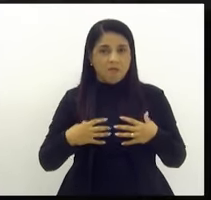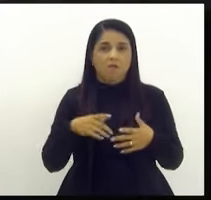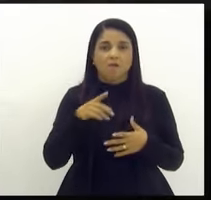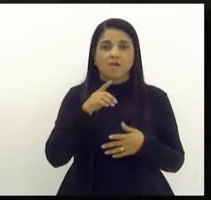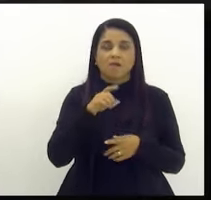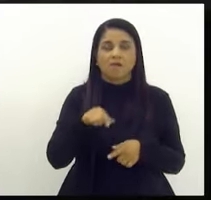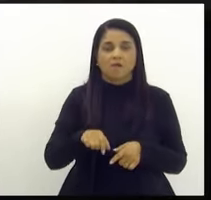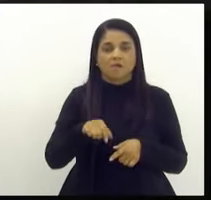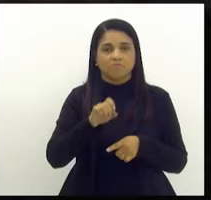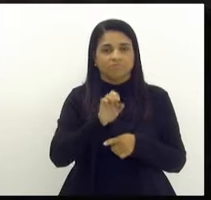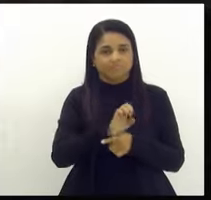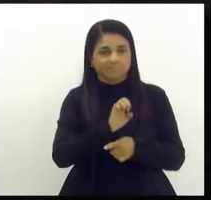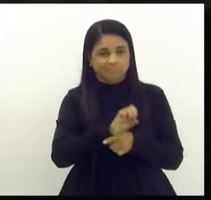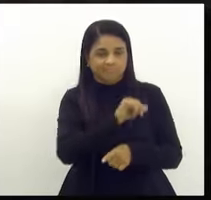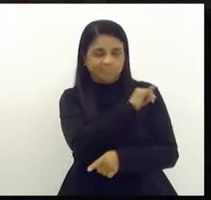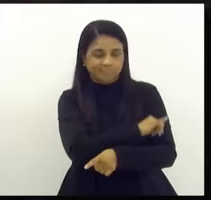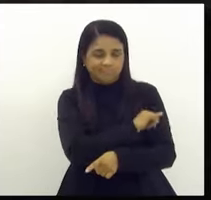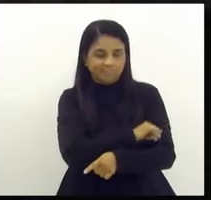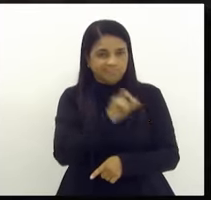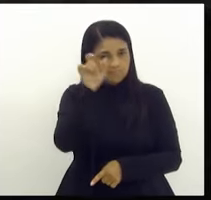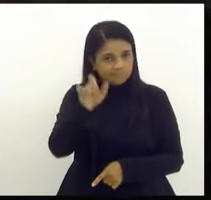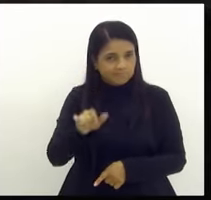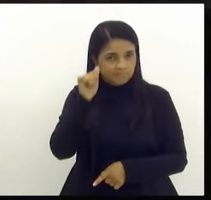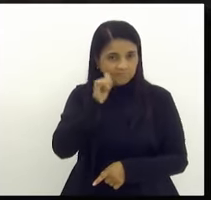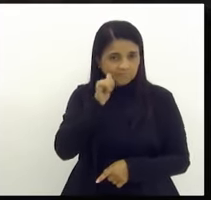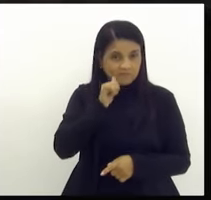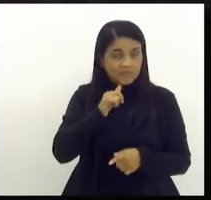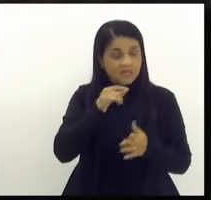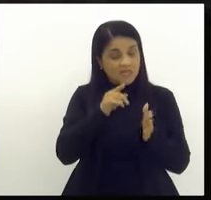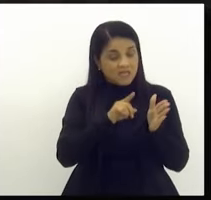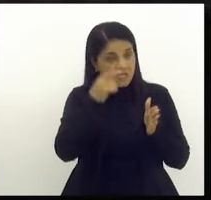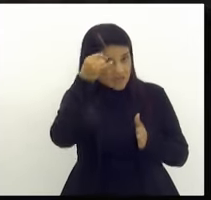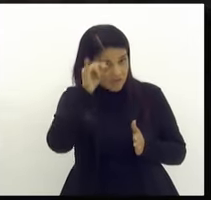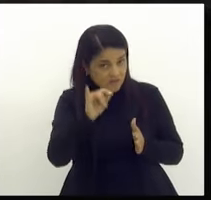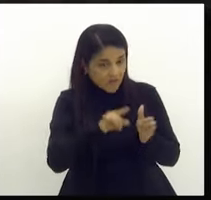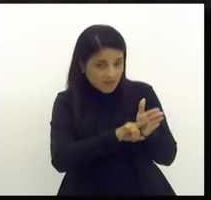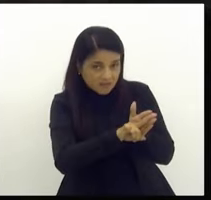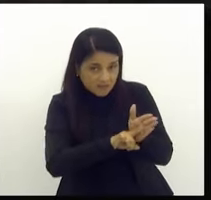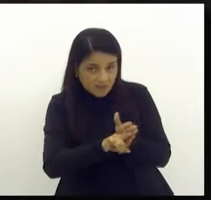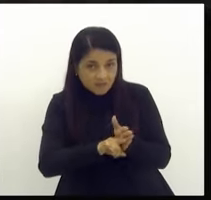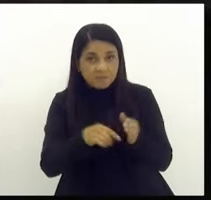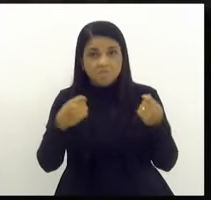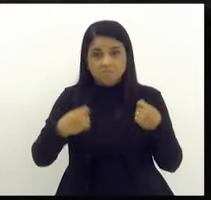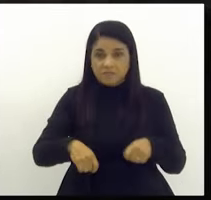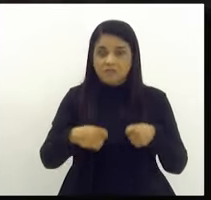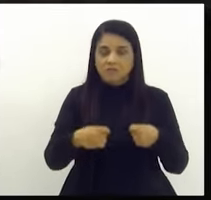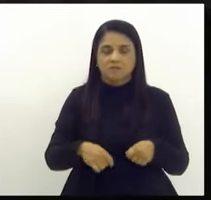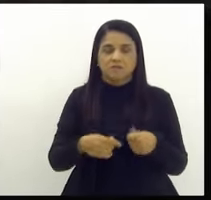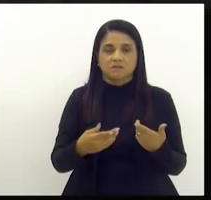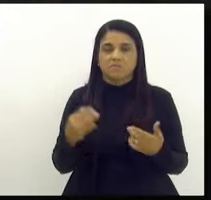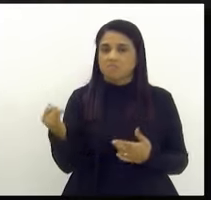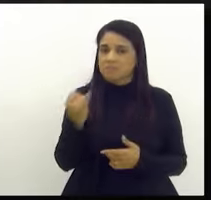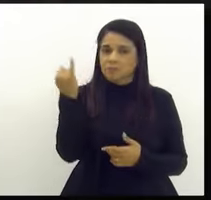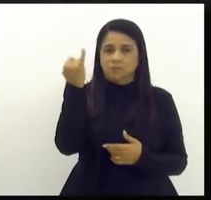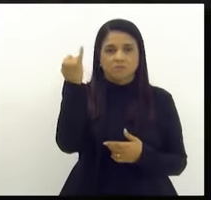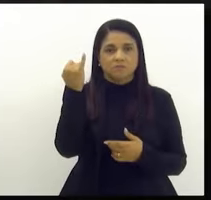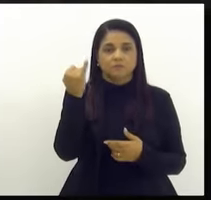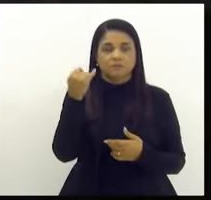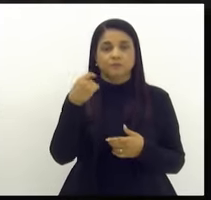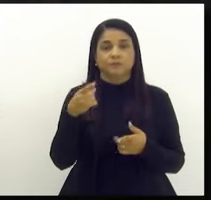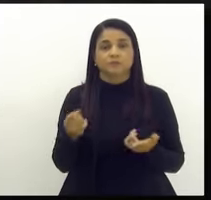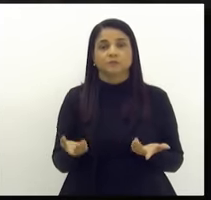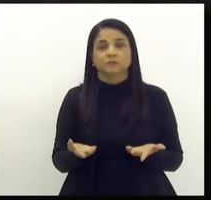evitados se tivesse o exame e se tivesse aí a prevenção tão importante então deixou